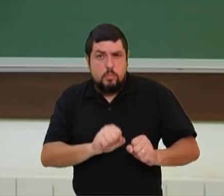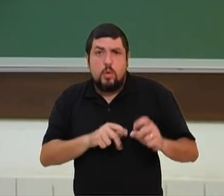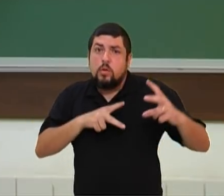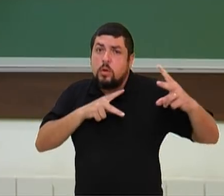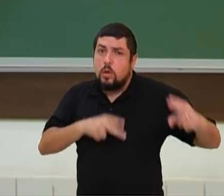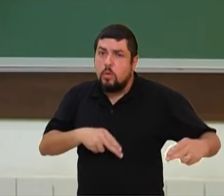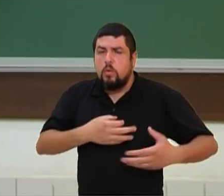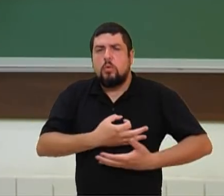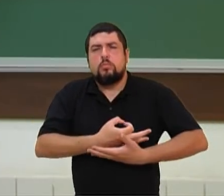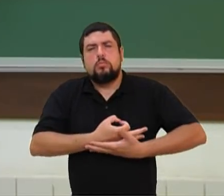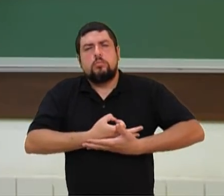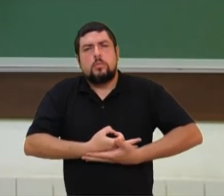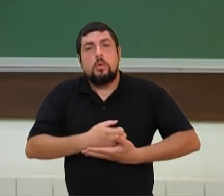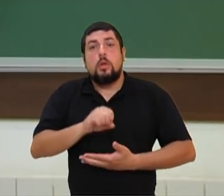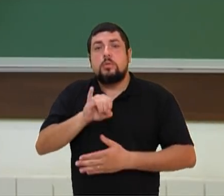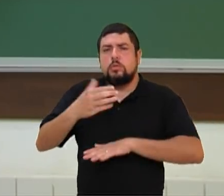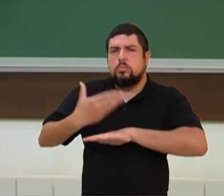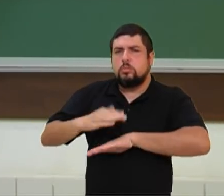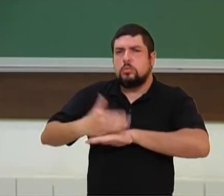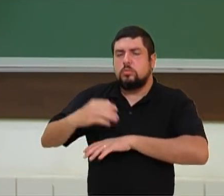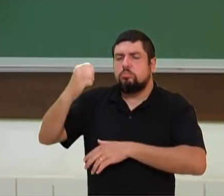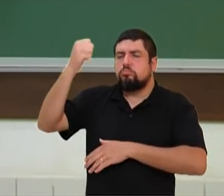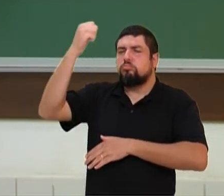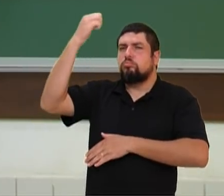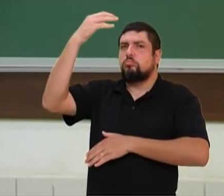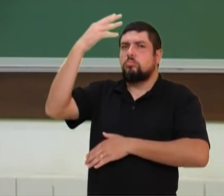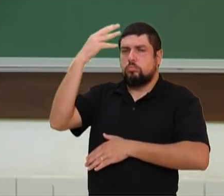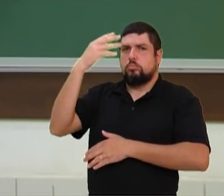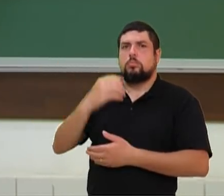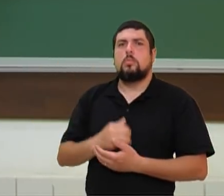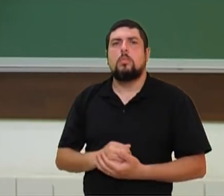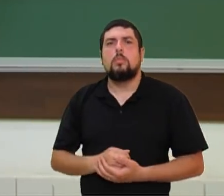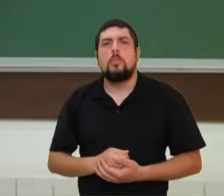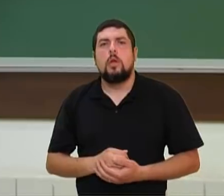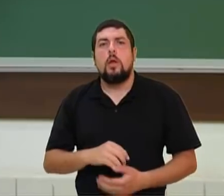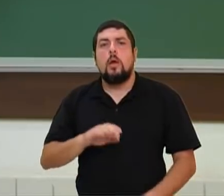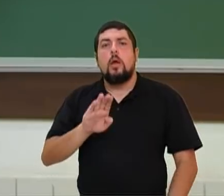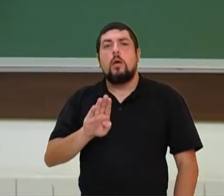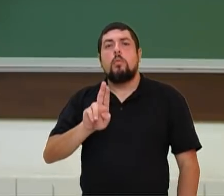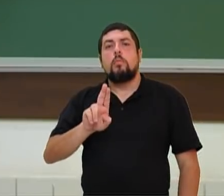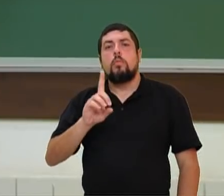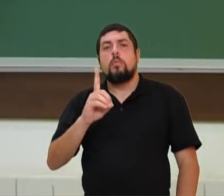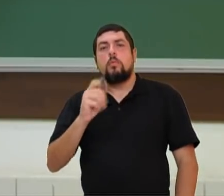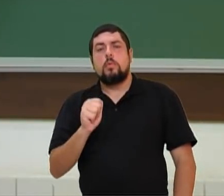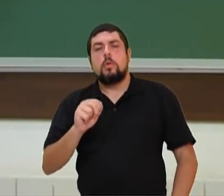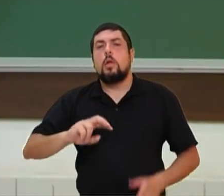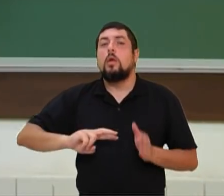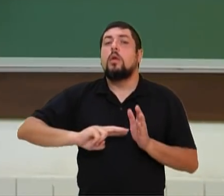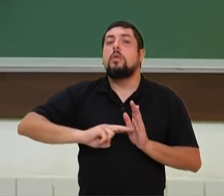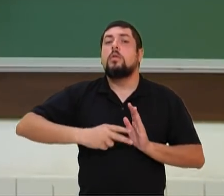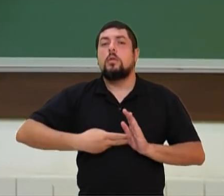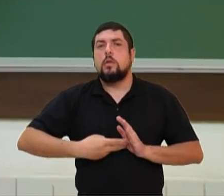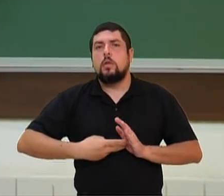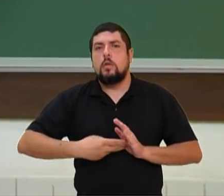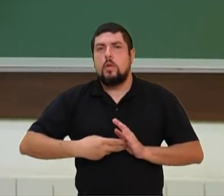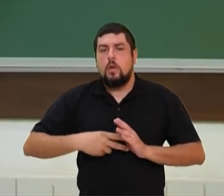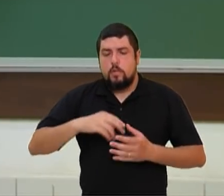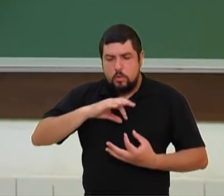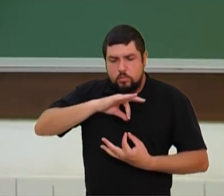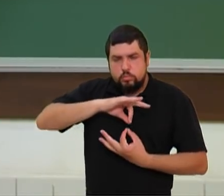praticarmos a prática da iluminação. Então, Buda, na realidade, significa um estado de espírito em que o ser humano